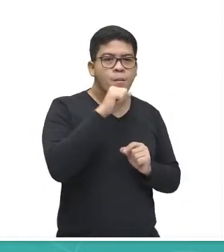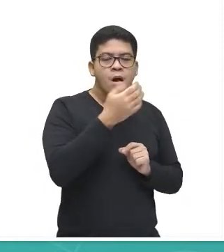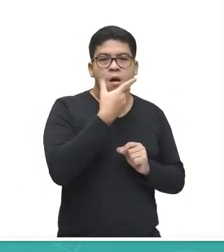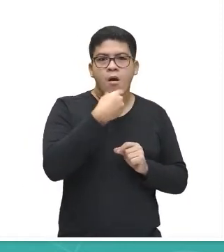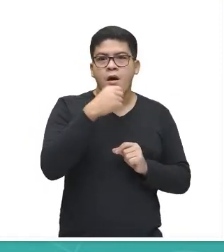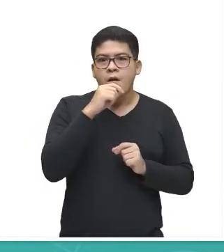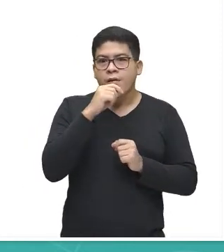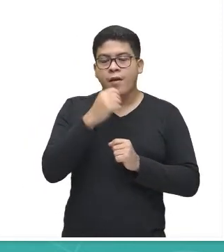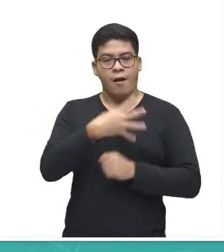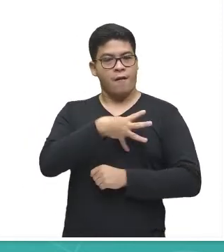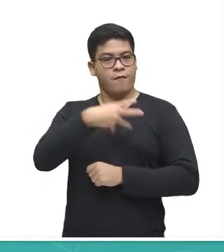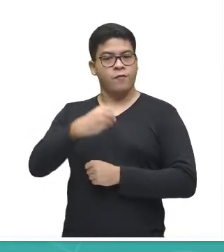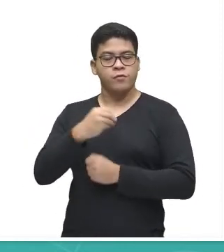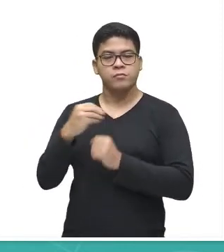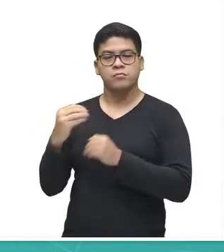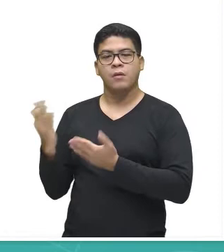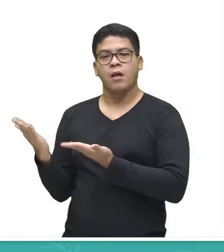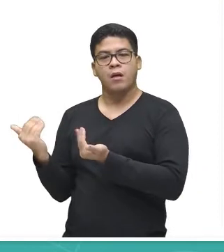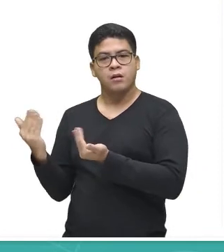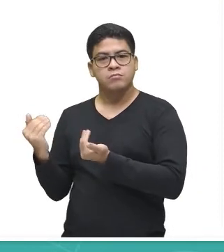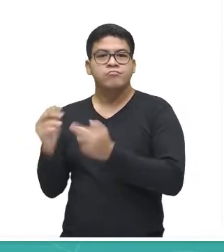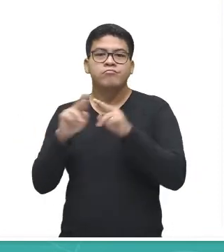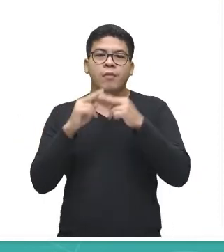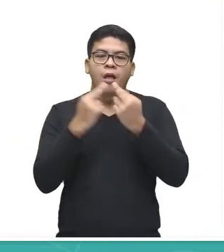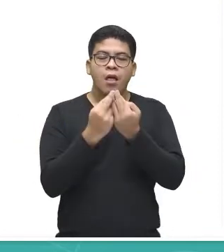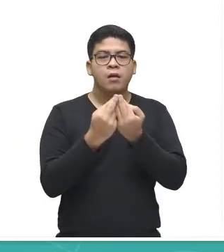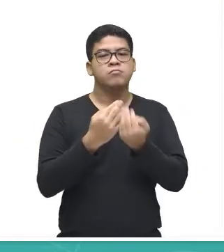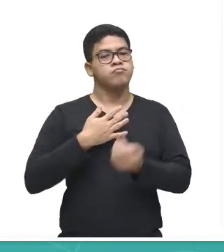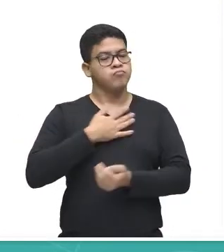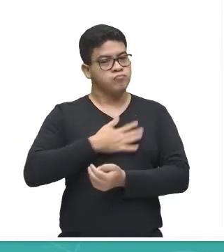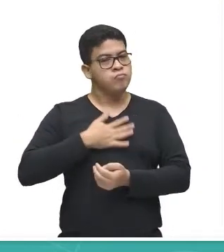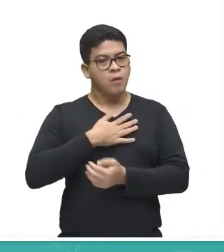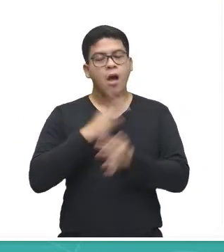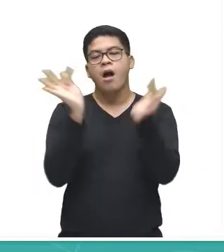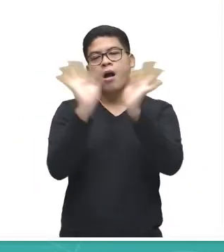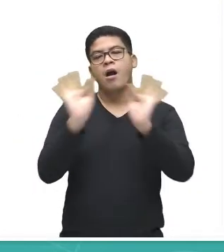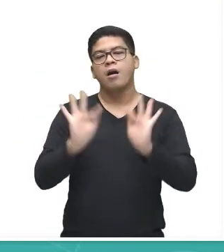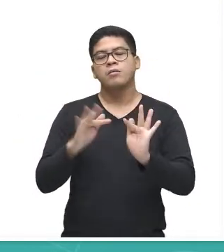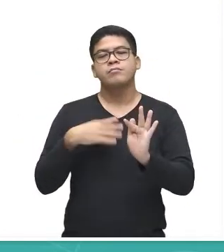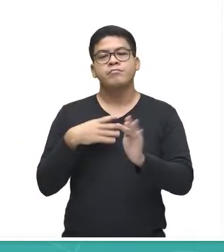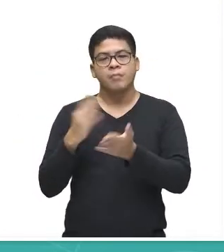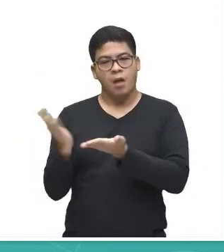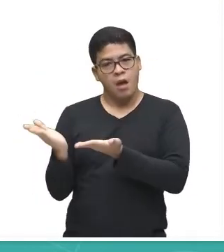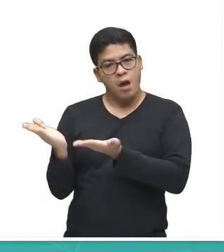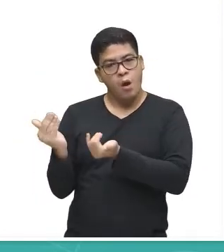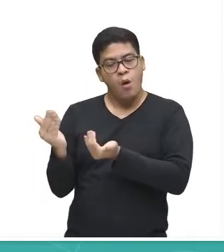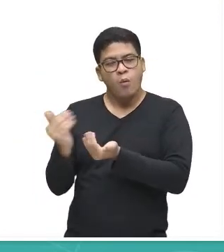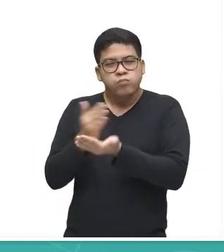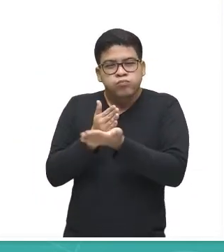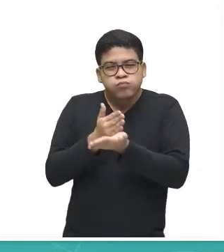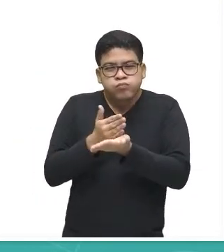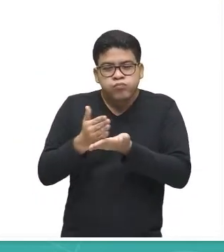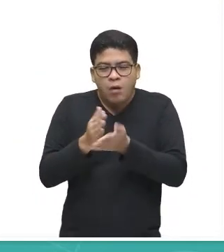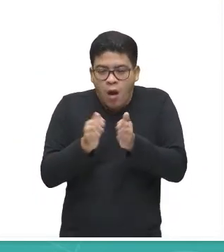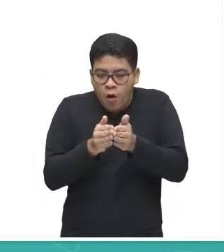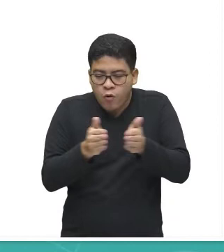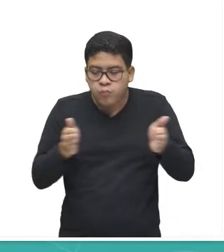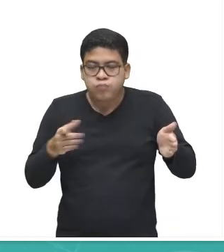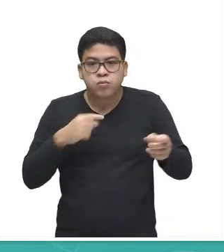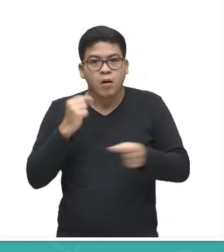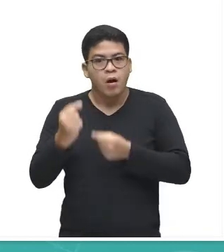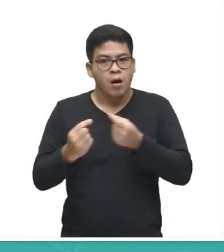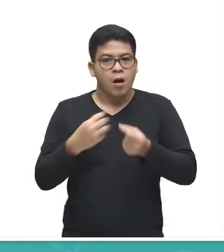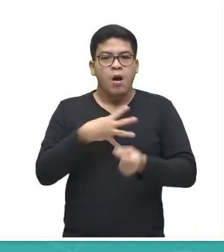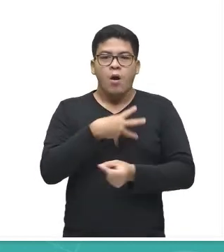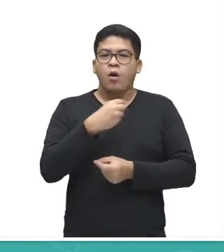Relação Saudável e Feliz. A adolescência é uma fase em que os filhos saem do seio familiar para descobrir o mundo e a si